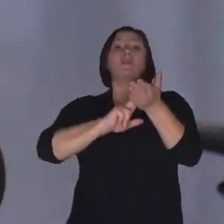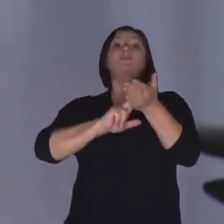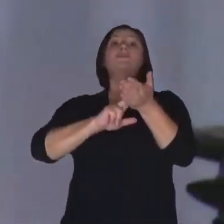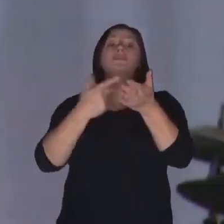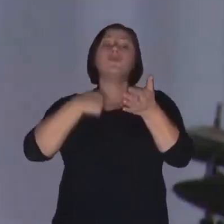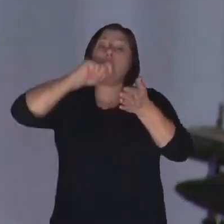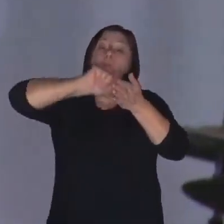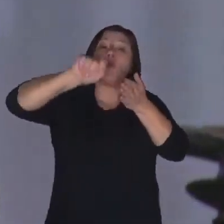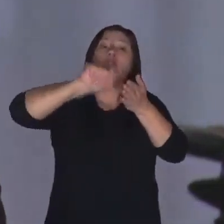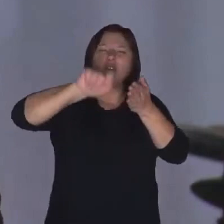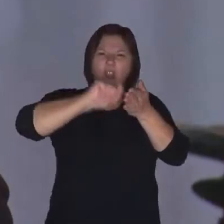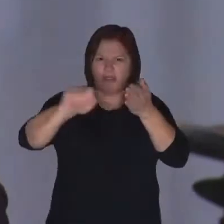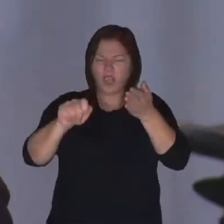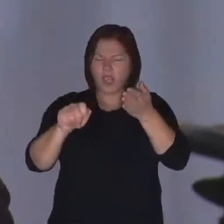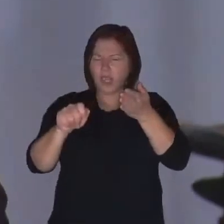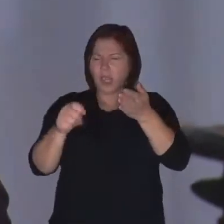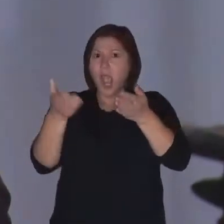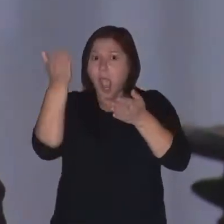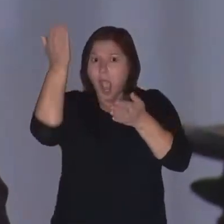Paulo fazer carta já não era tão simples assim.